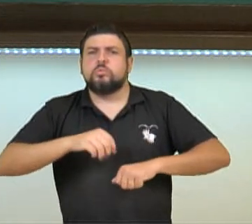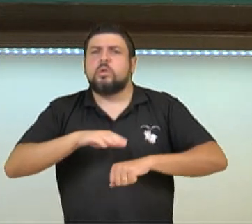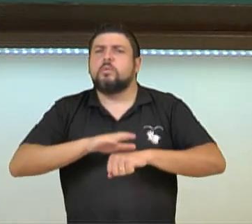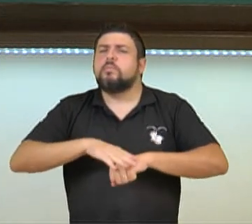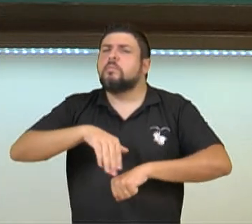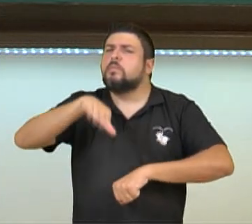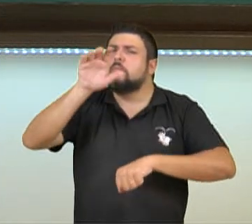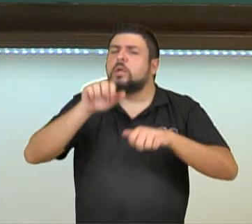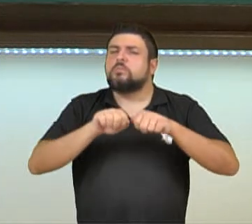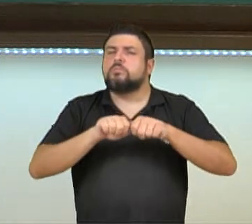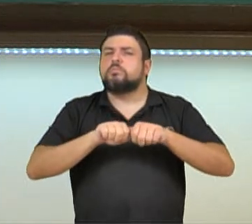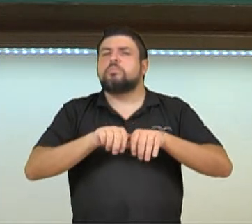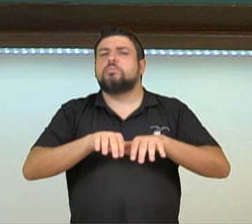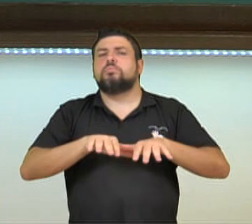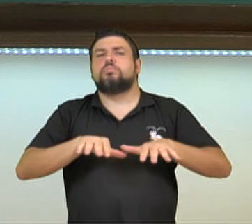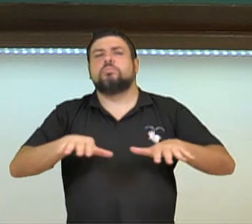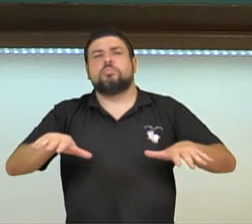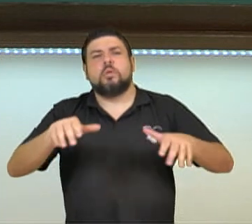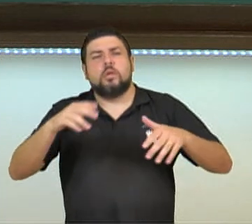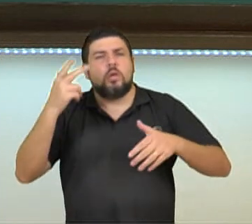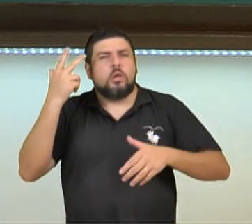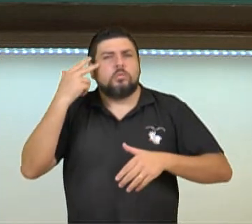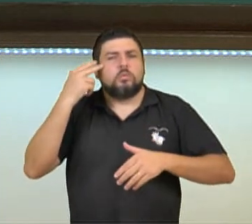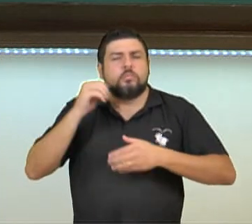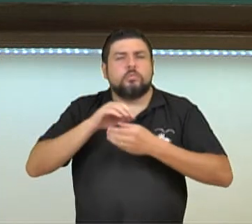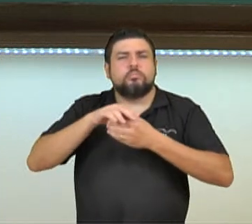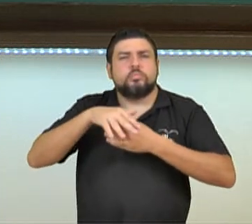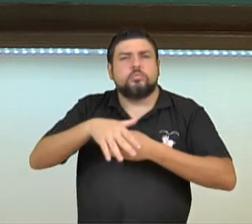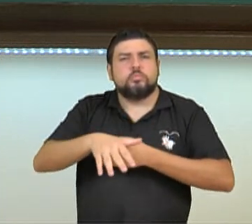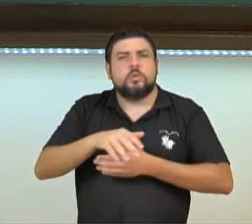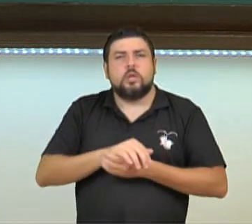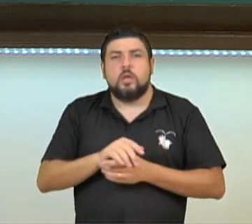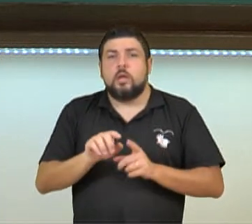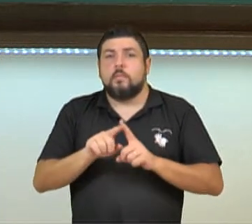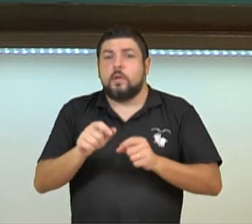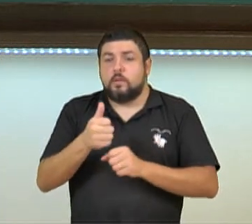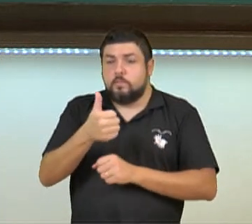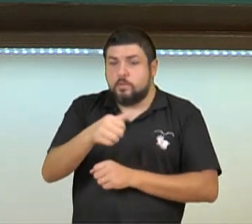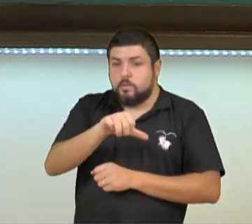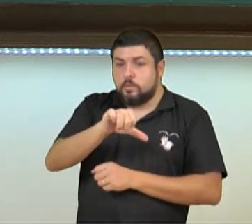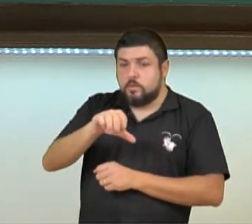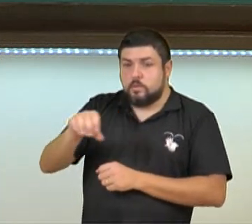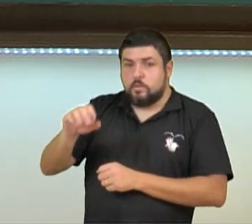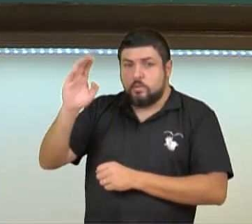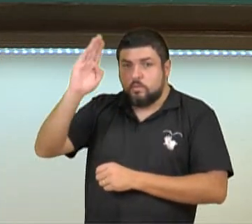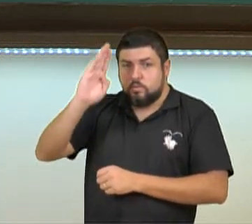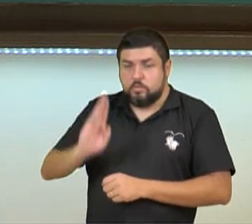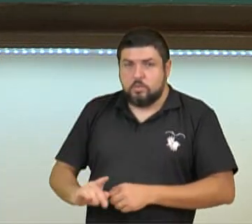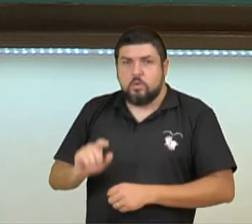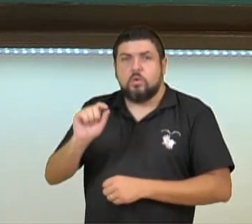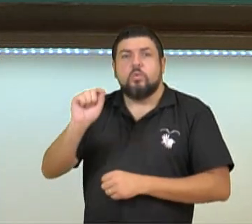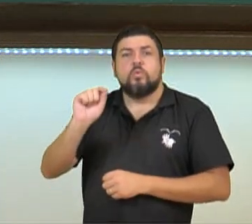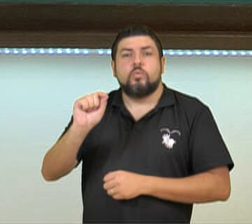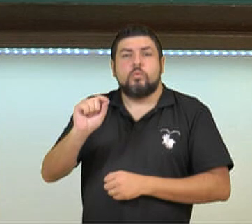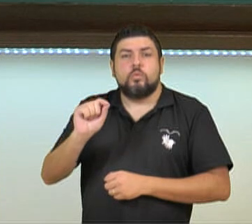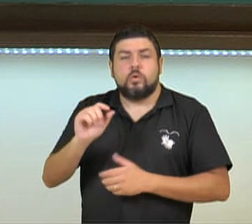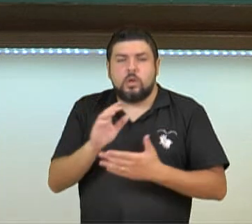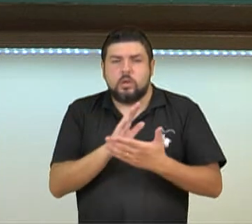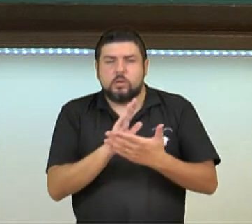que a economia se autorregule. Nós também percebemos na década de 90, Brasil, uma privatização do